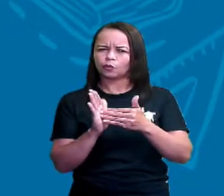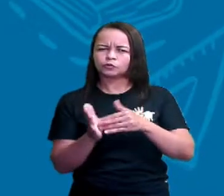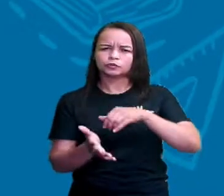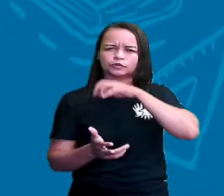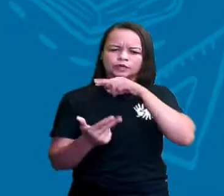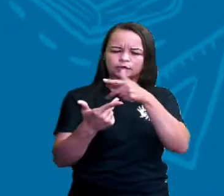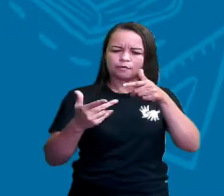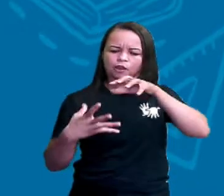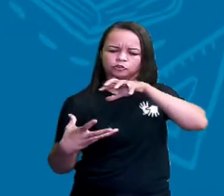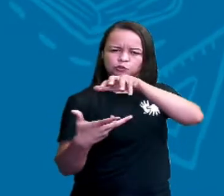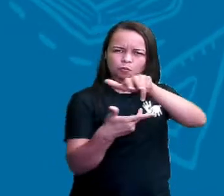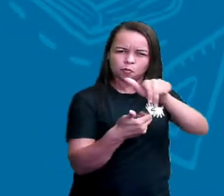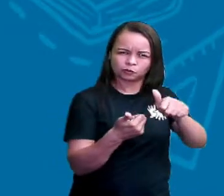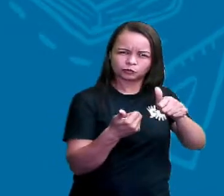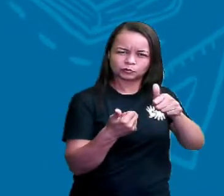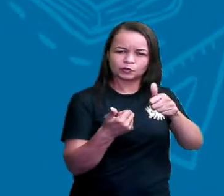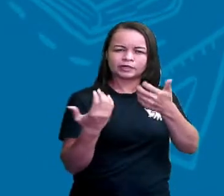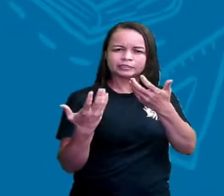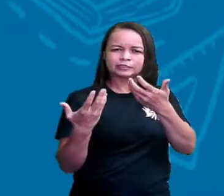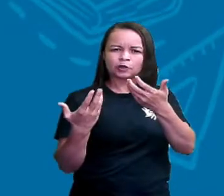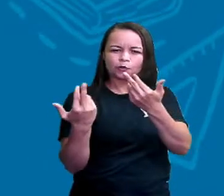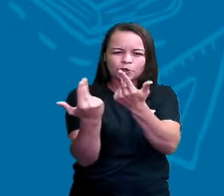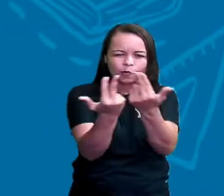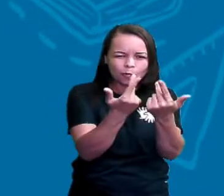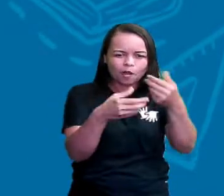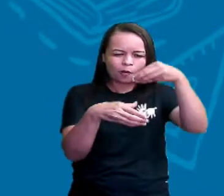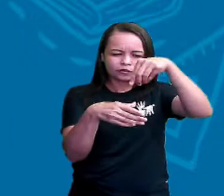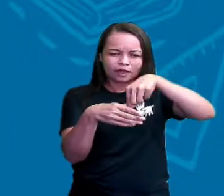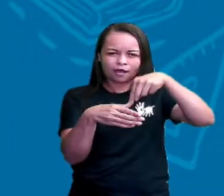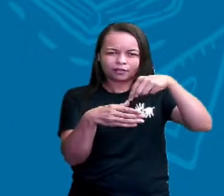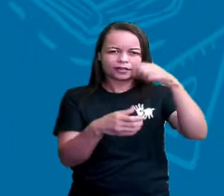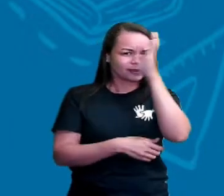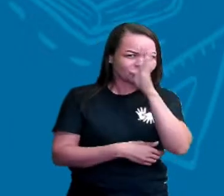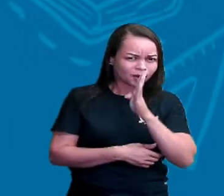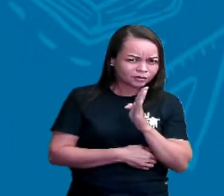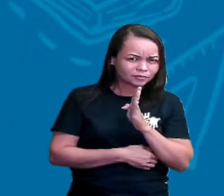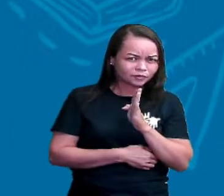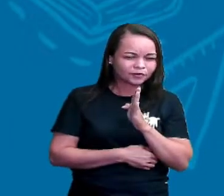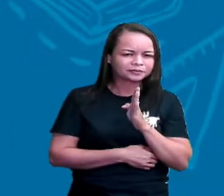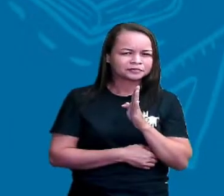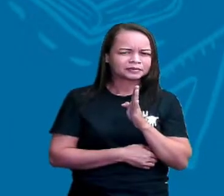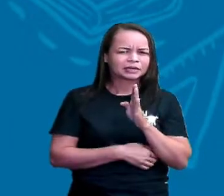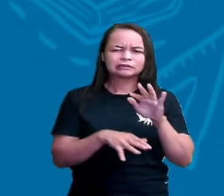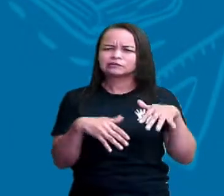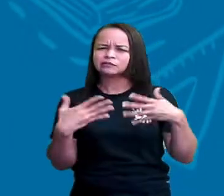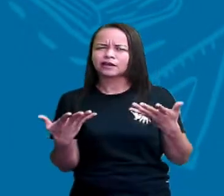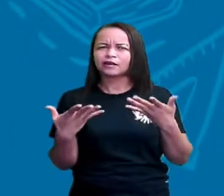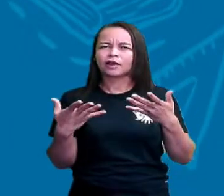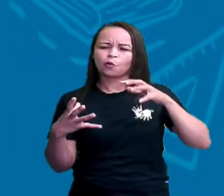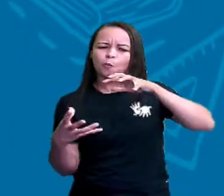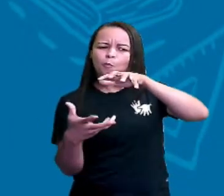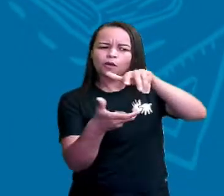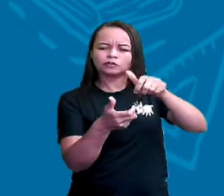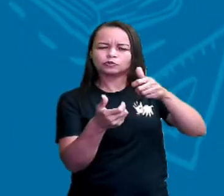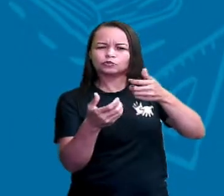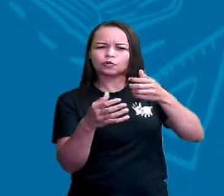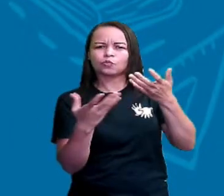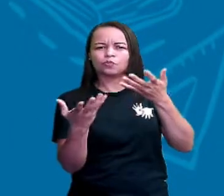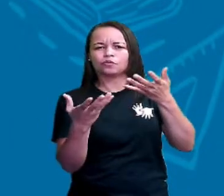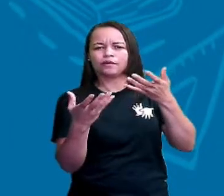planeta, eles são iguais aos do Brasil? Será que todos os animais que nós encontramos no planeta, eles vão ser